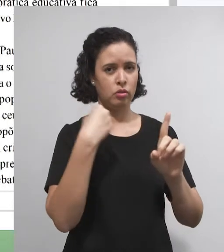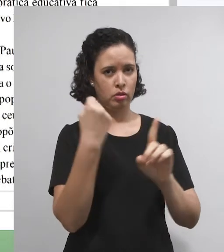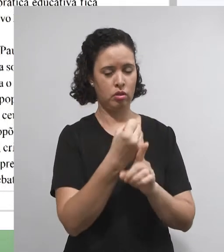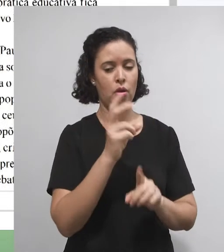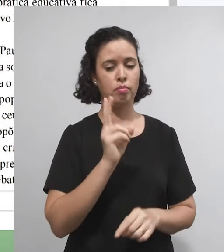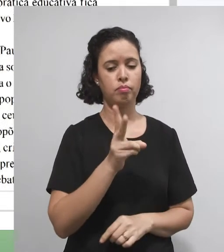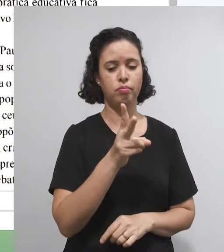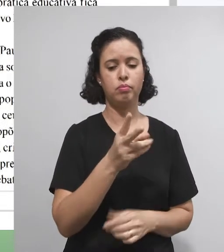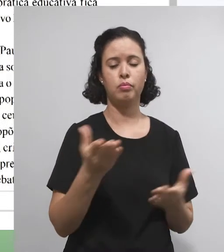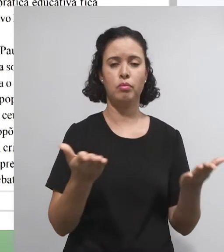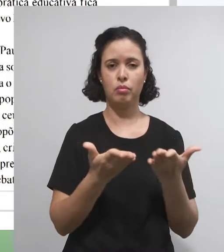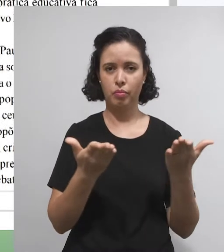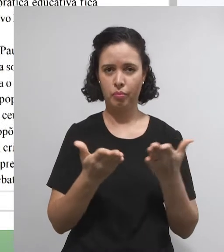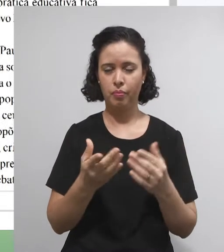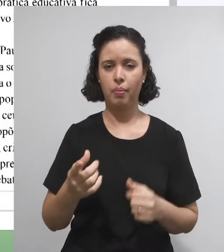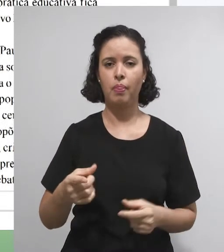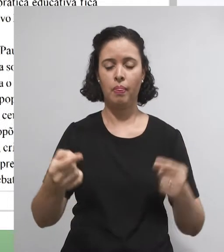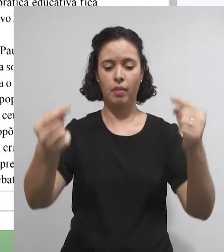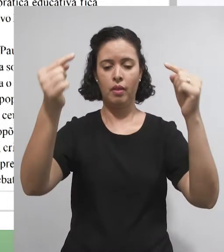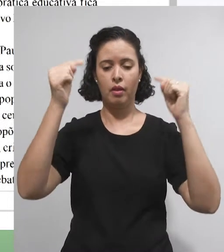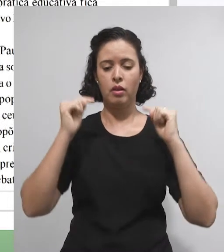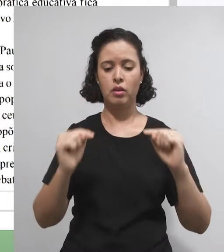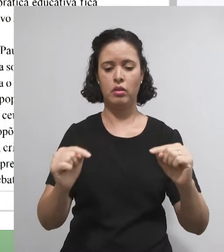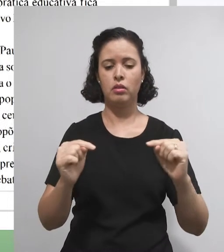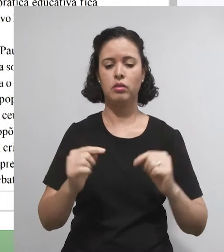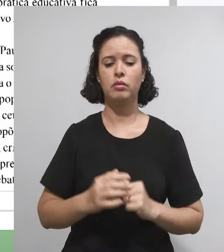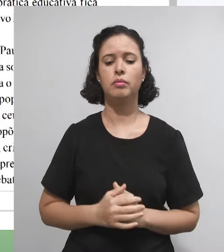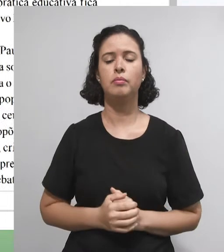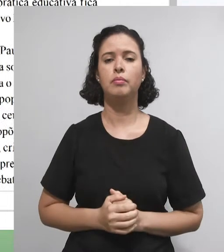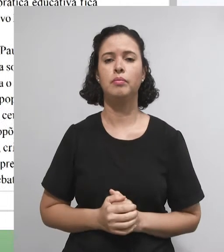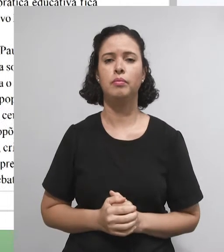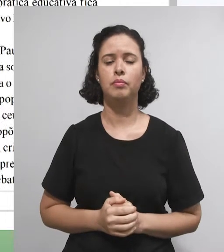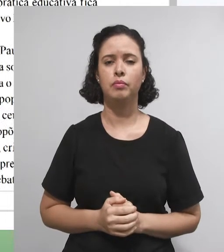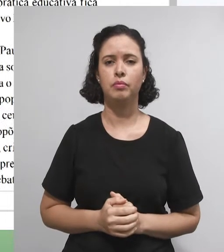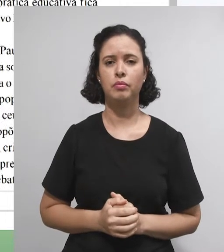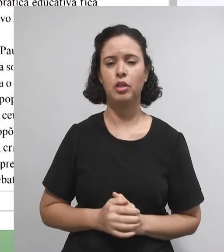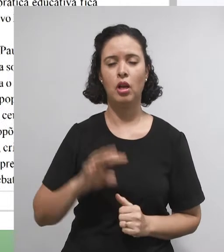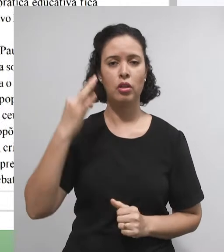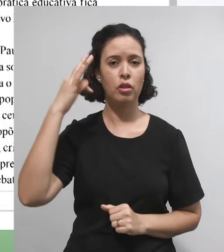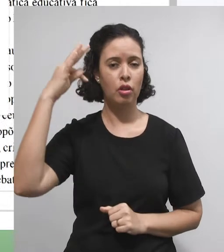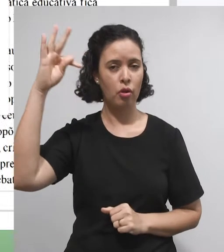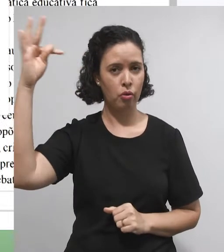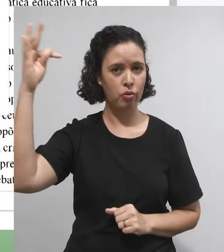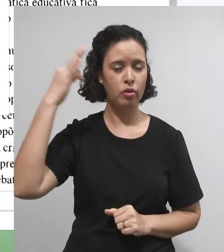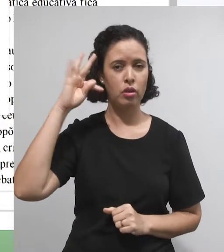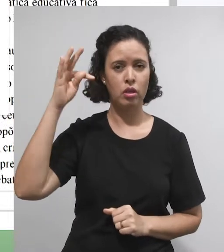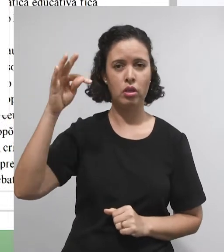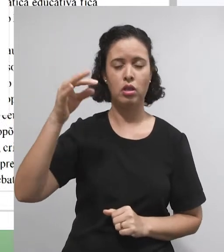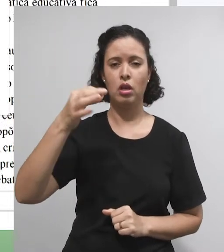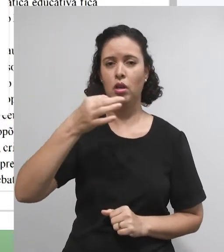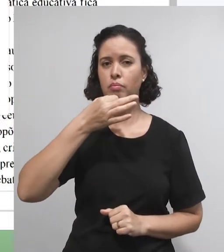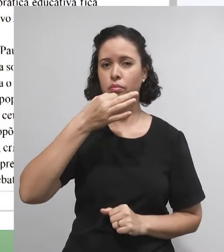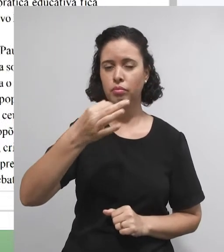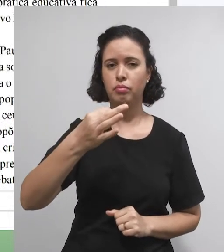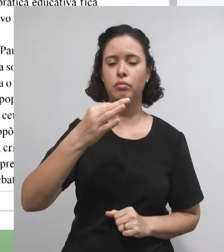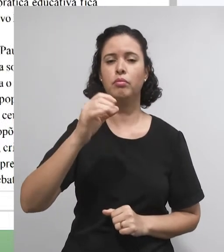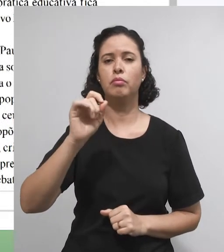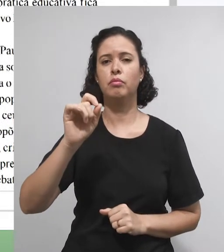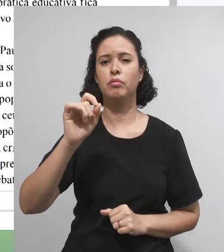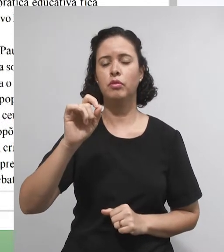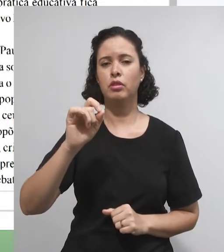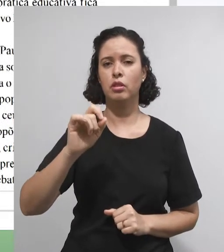sociedade que está dominando. Você vai ter na teoria crítica a pedagogia libertária.